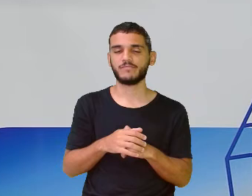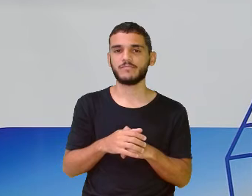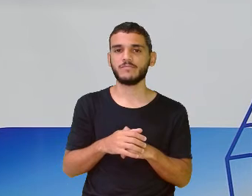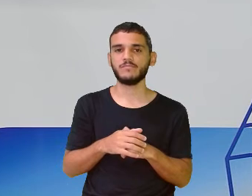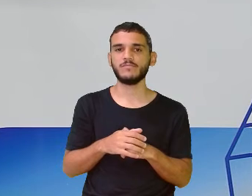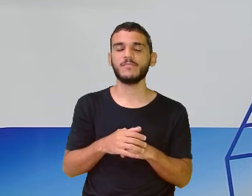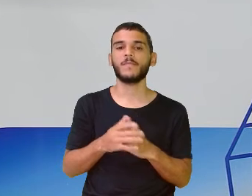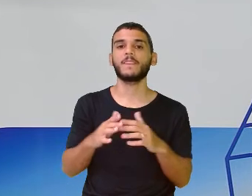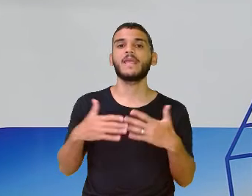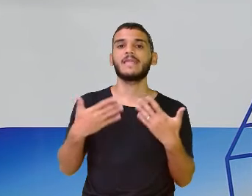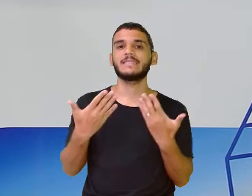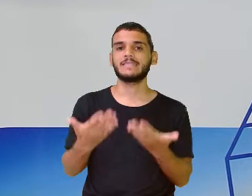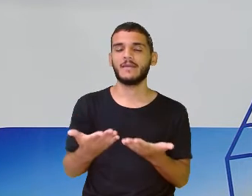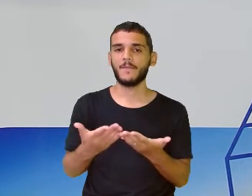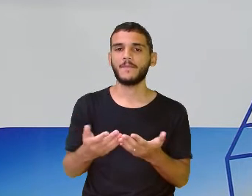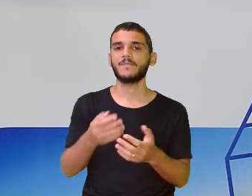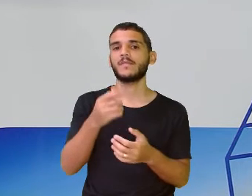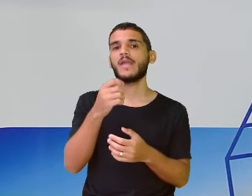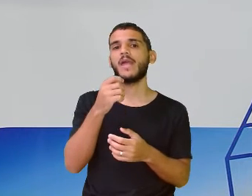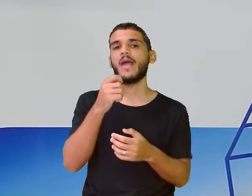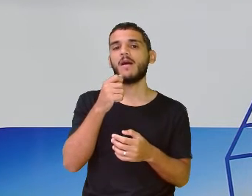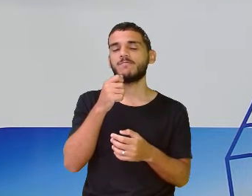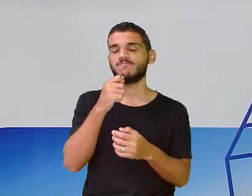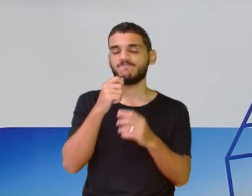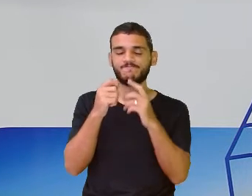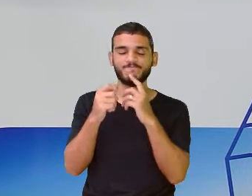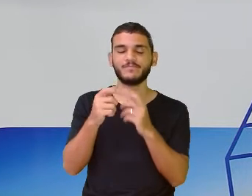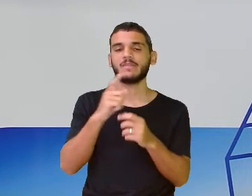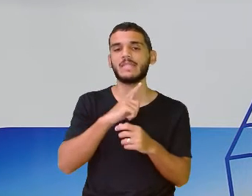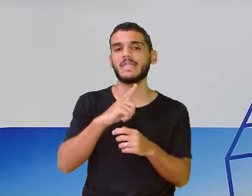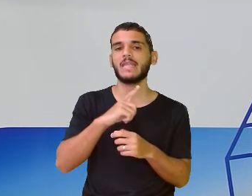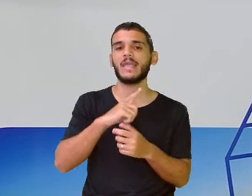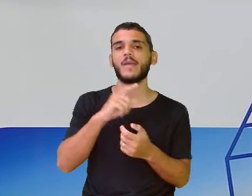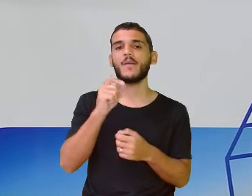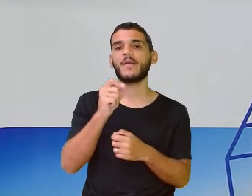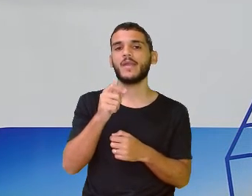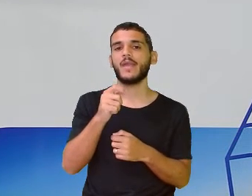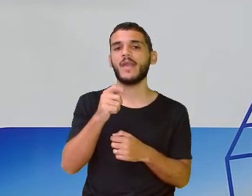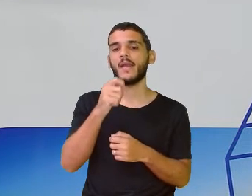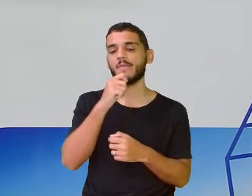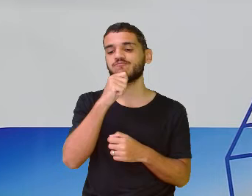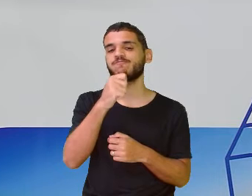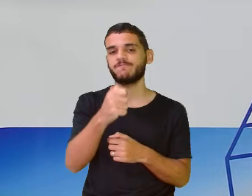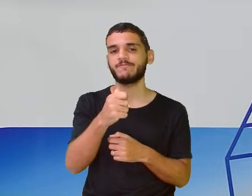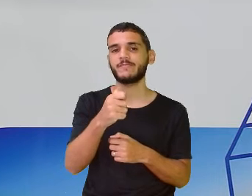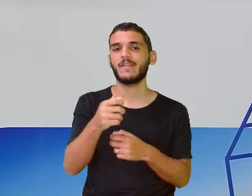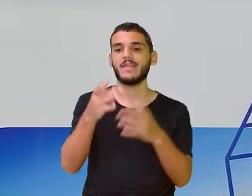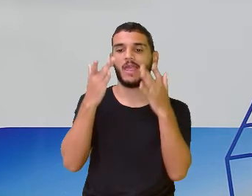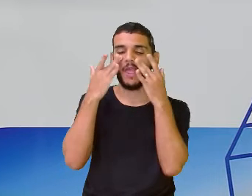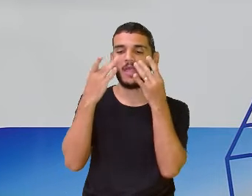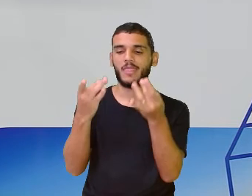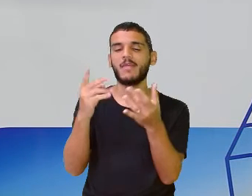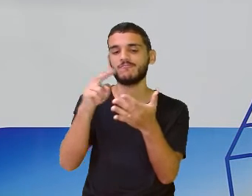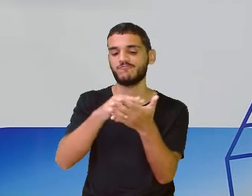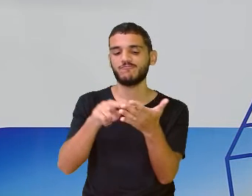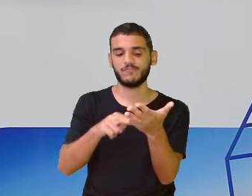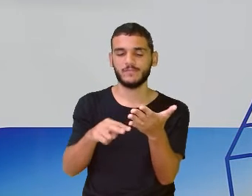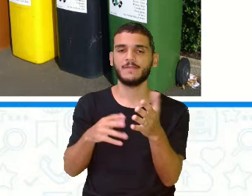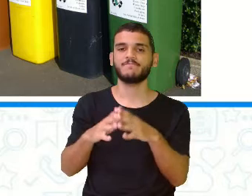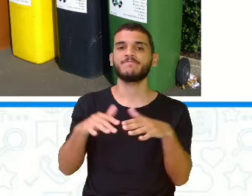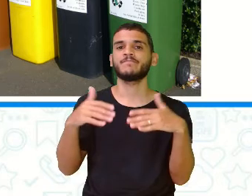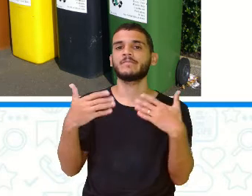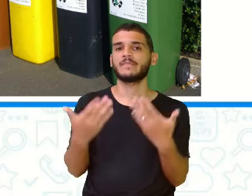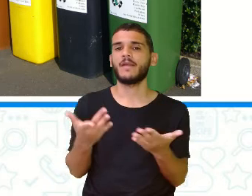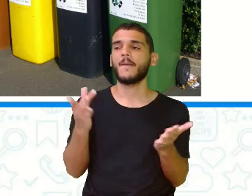parágrafo, ela já chama a atenção do leitor, né, para esse assunto tão importante. Vamos continuar. Entretanto,